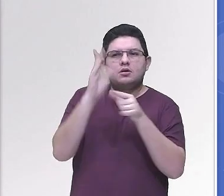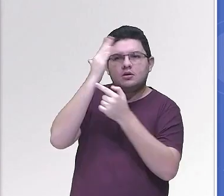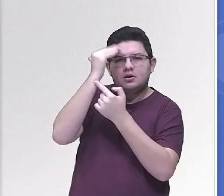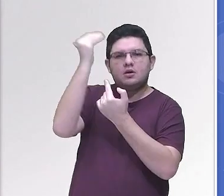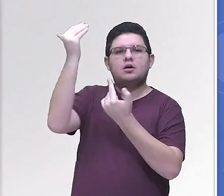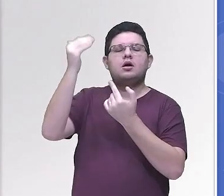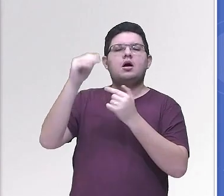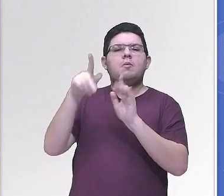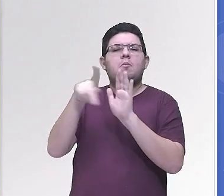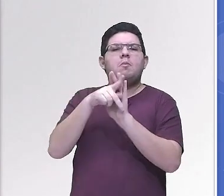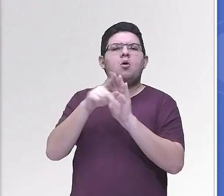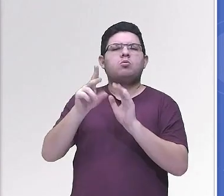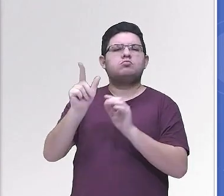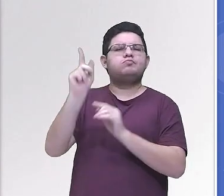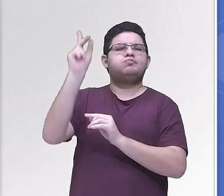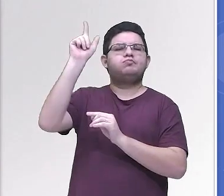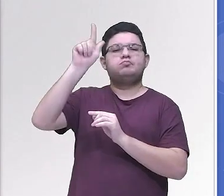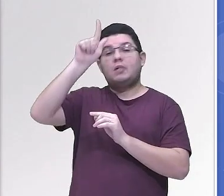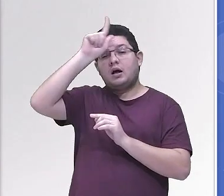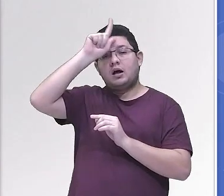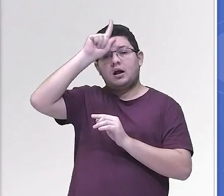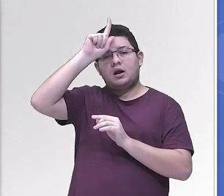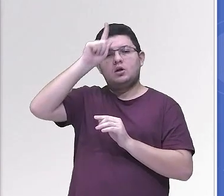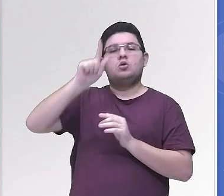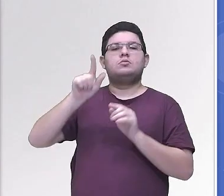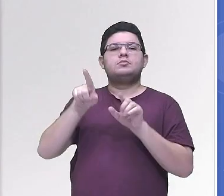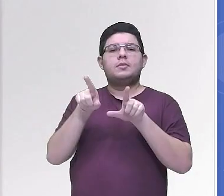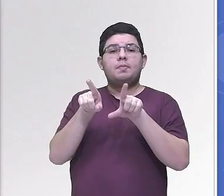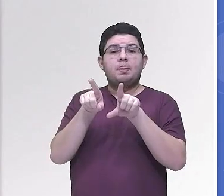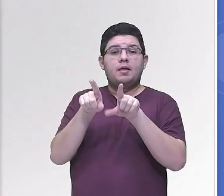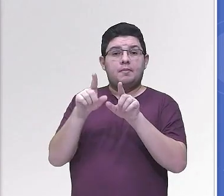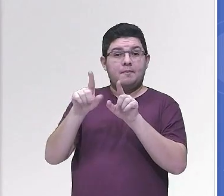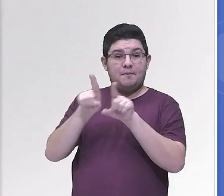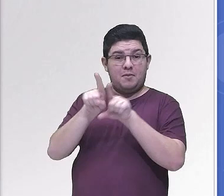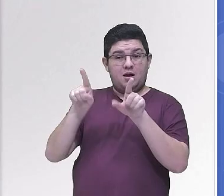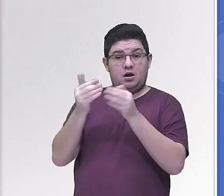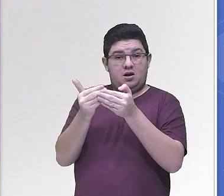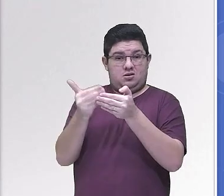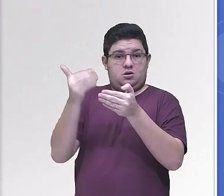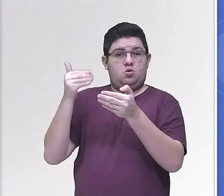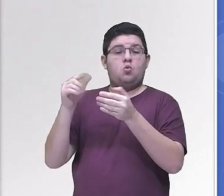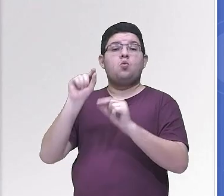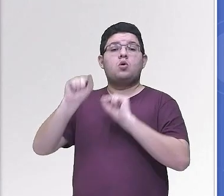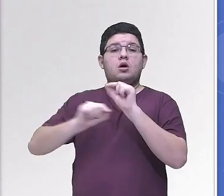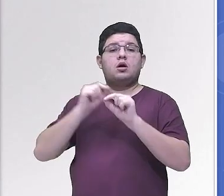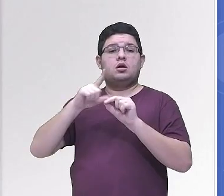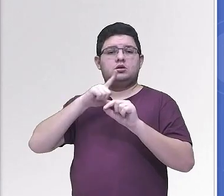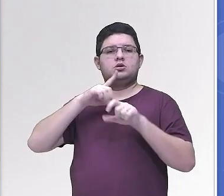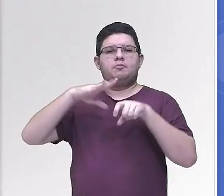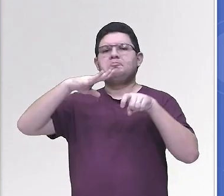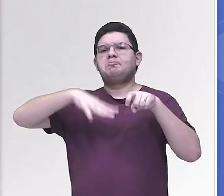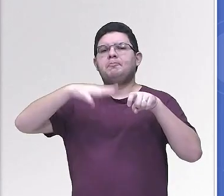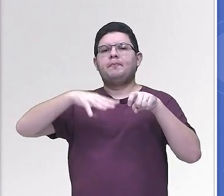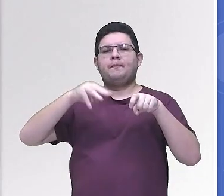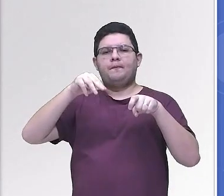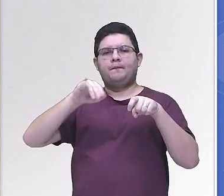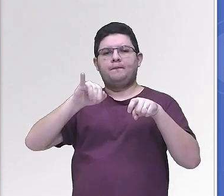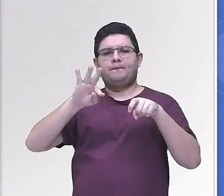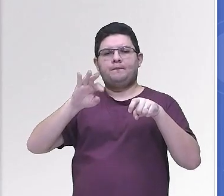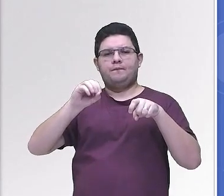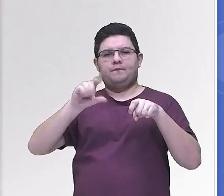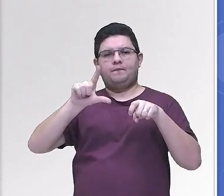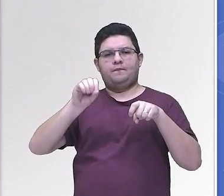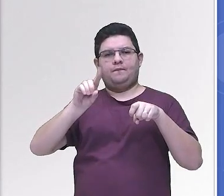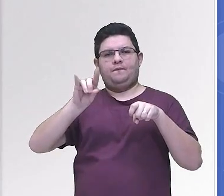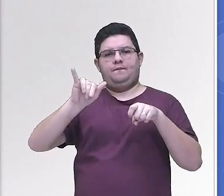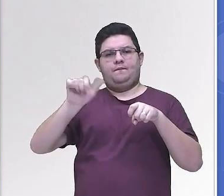surgir logo depois de uma passagem da mitologia. Lembrem que a mitologia, tudo era baseado nos deuses,